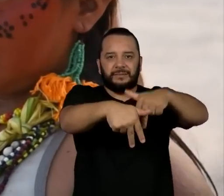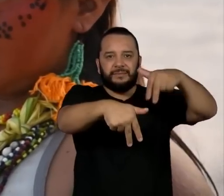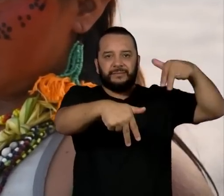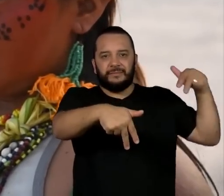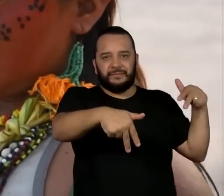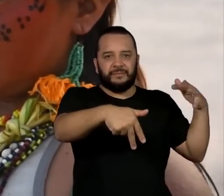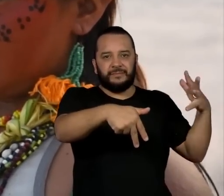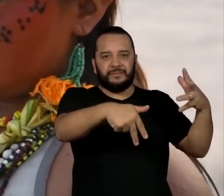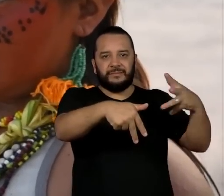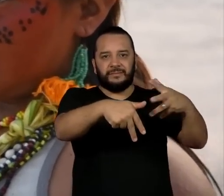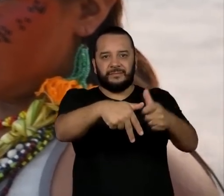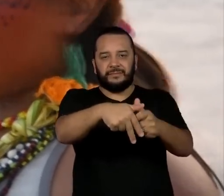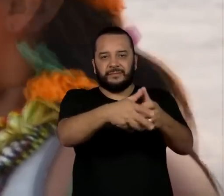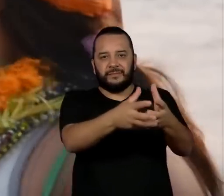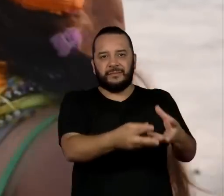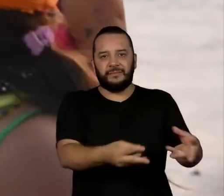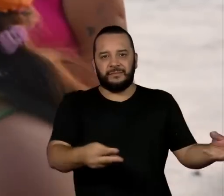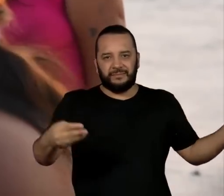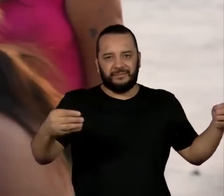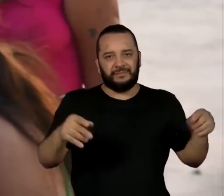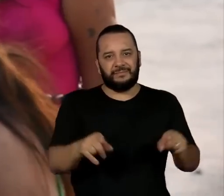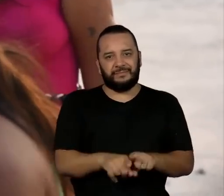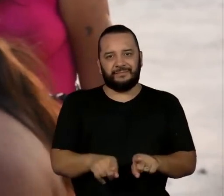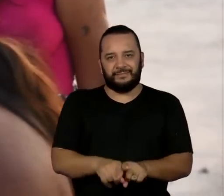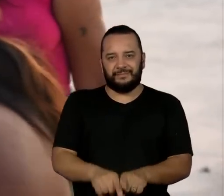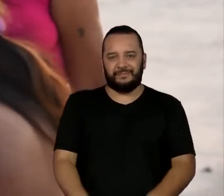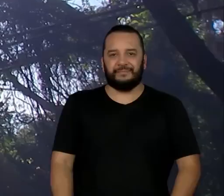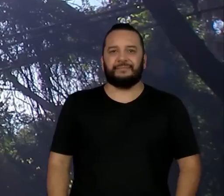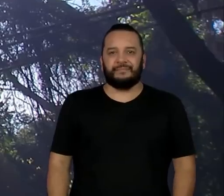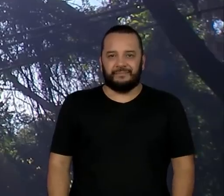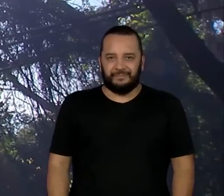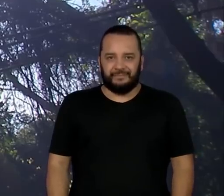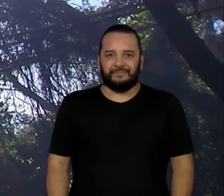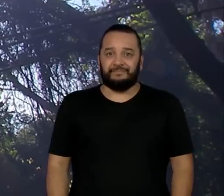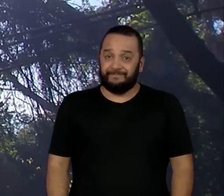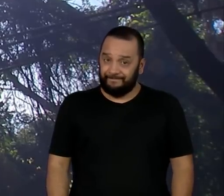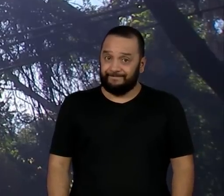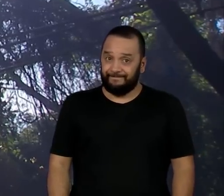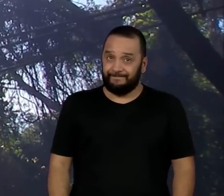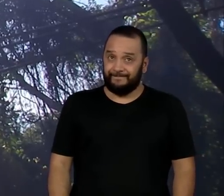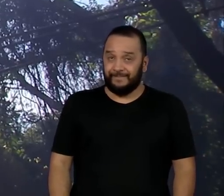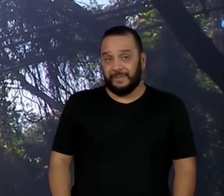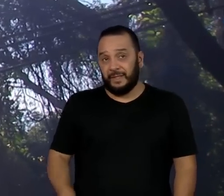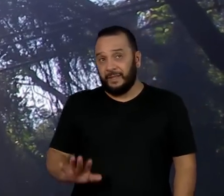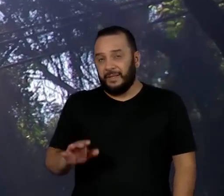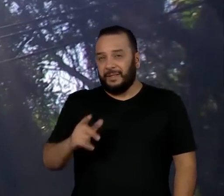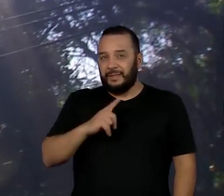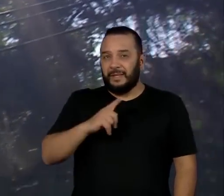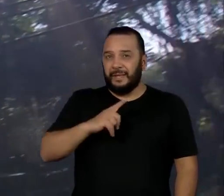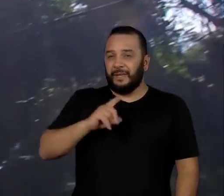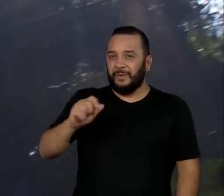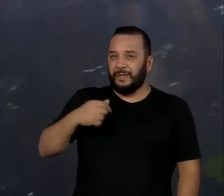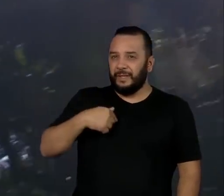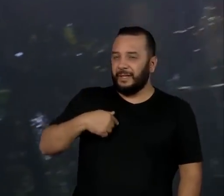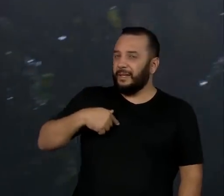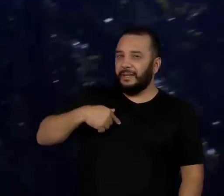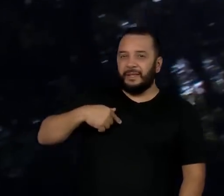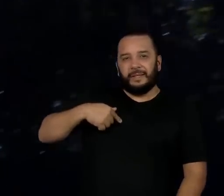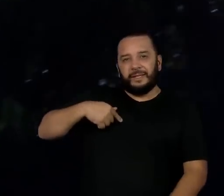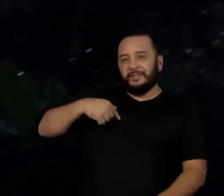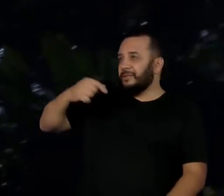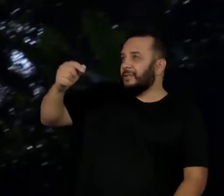Adriano testemunhou o fazer tradicional das canoas catuquina. Quando eu vi eles fazendo